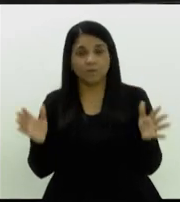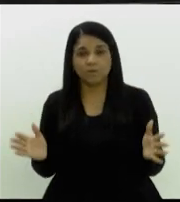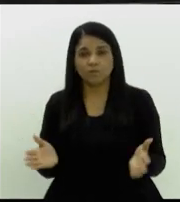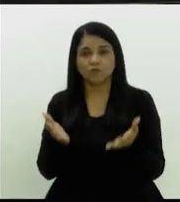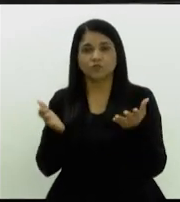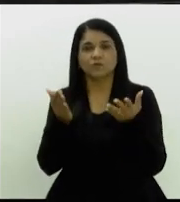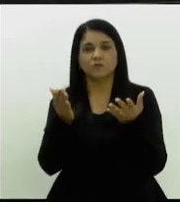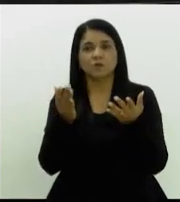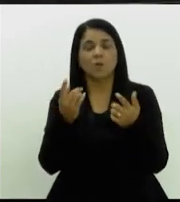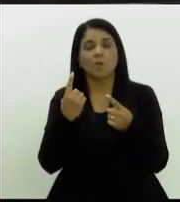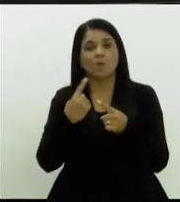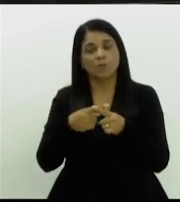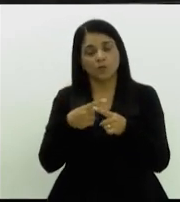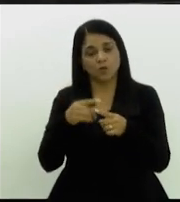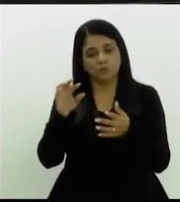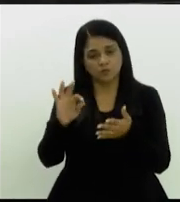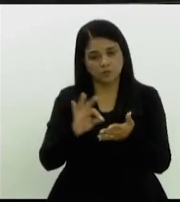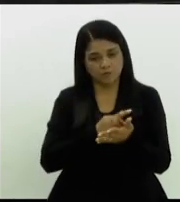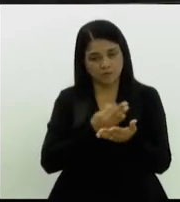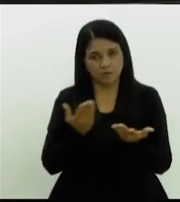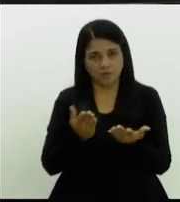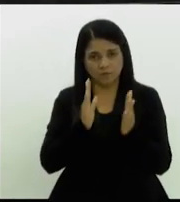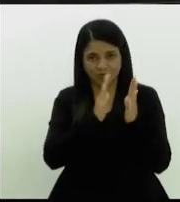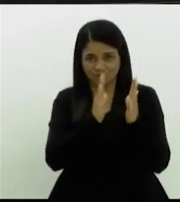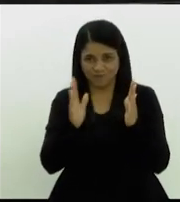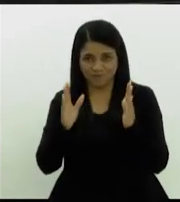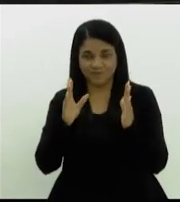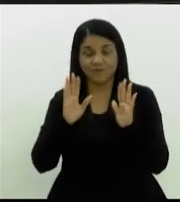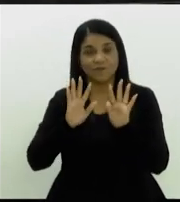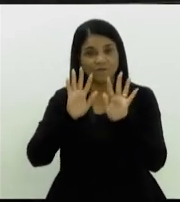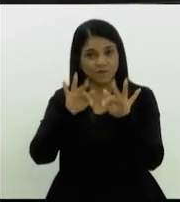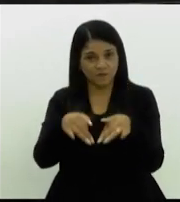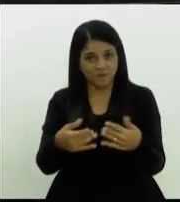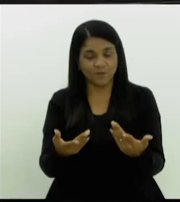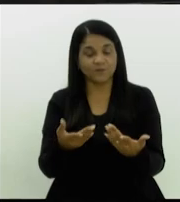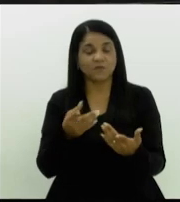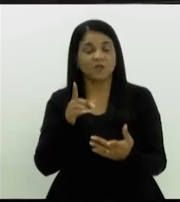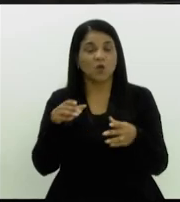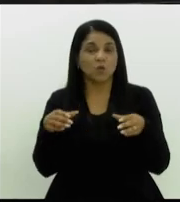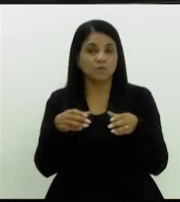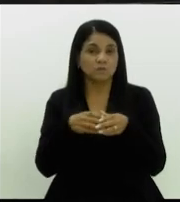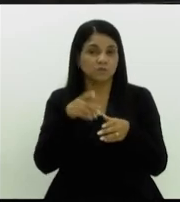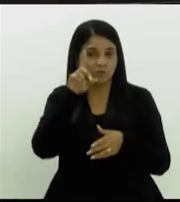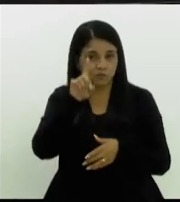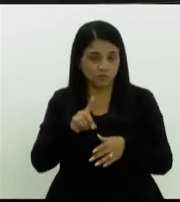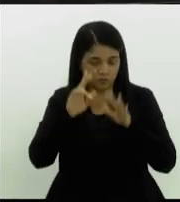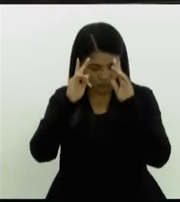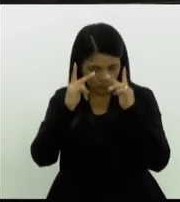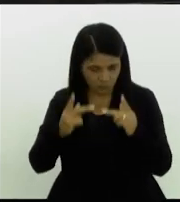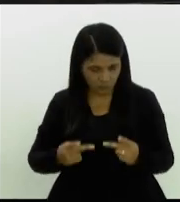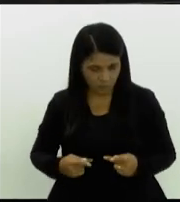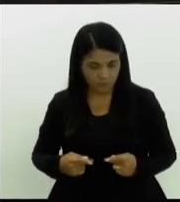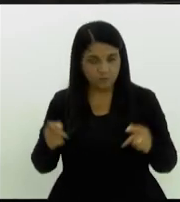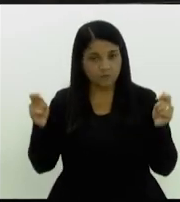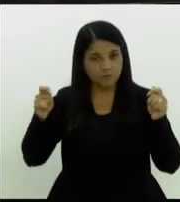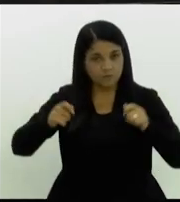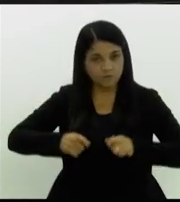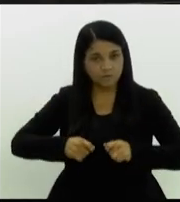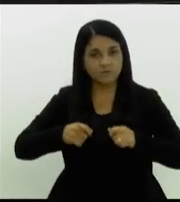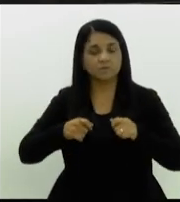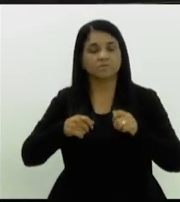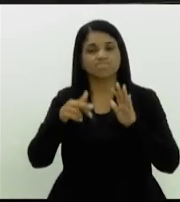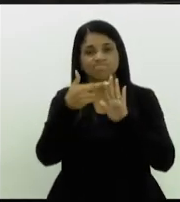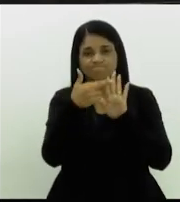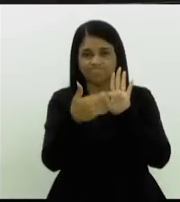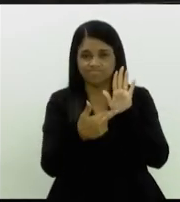do porquê me inscrevi nesse expediente final. Nossa Comissão de Direitos Humanos, por competência regimental, acompanha